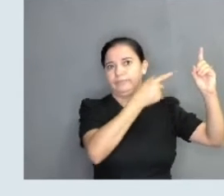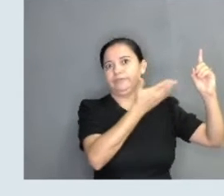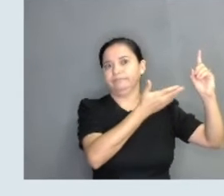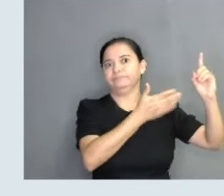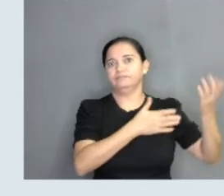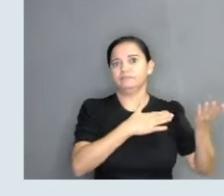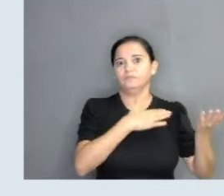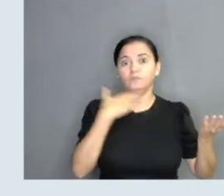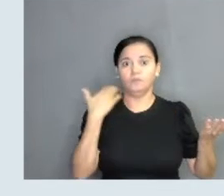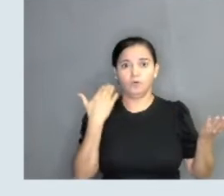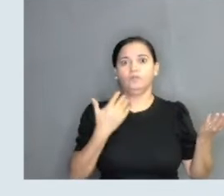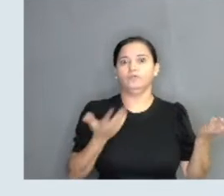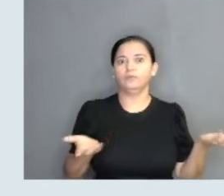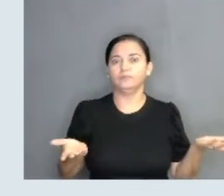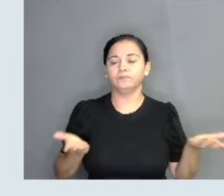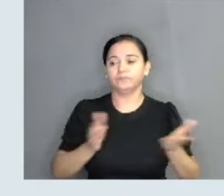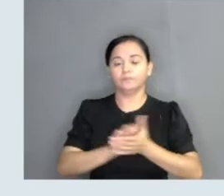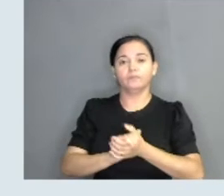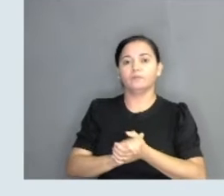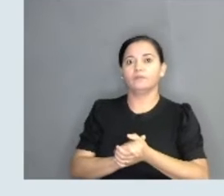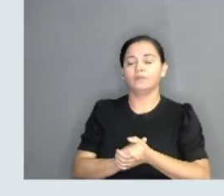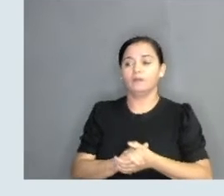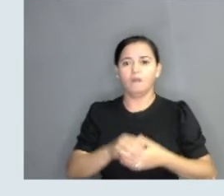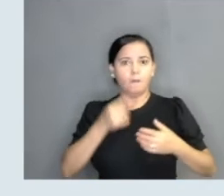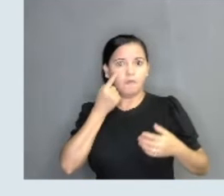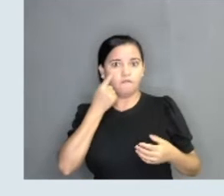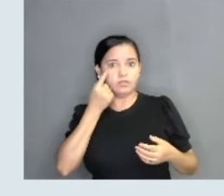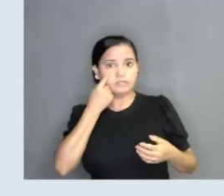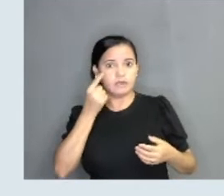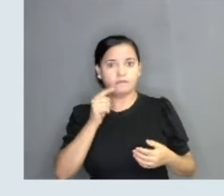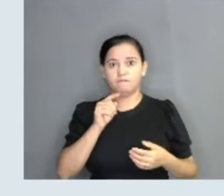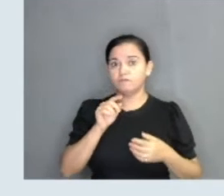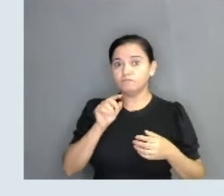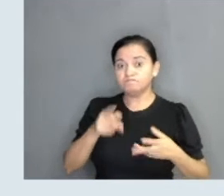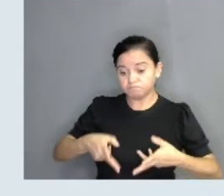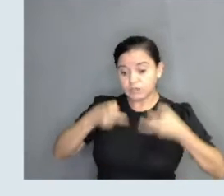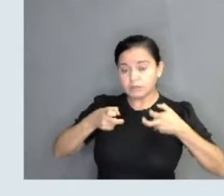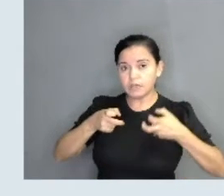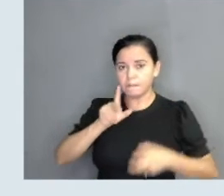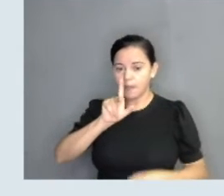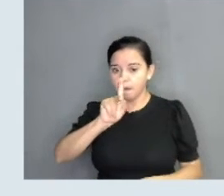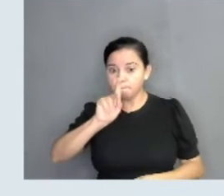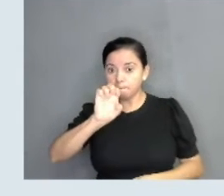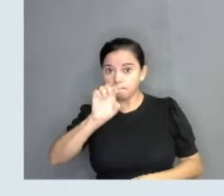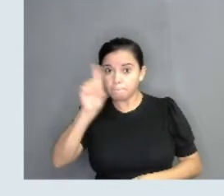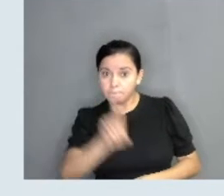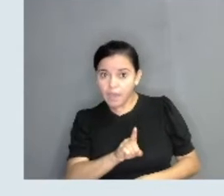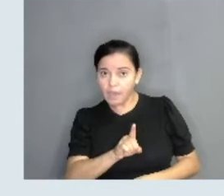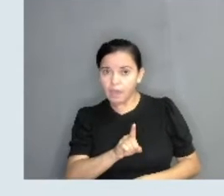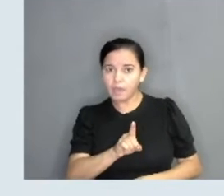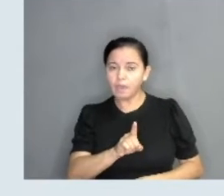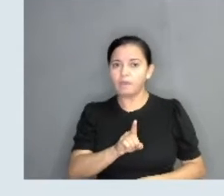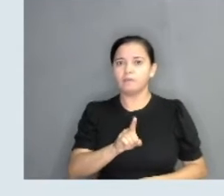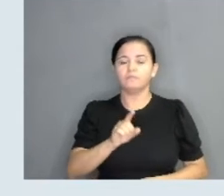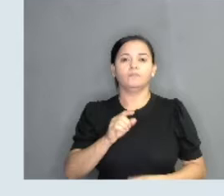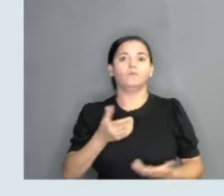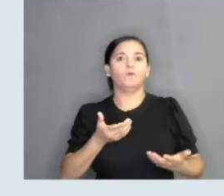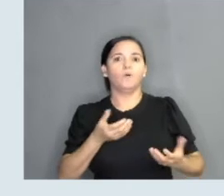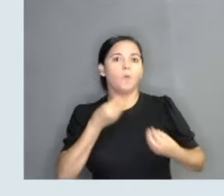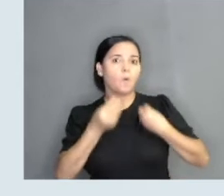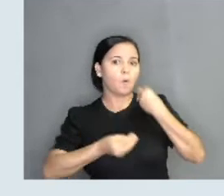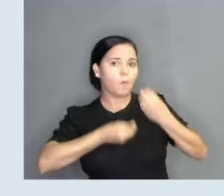Tá certo? Então, essa imagem dos pés demonstra bem a preocupação em promover